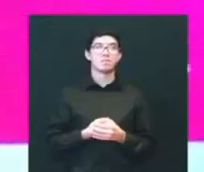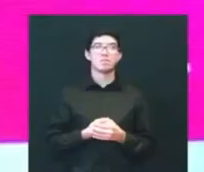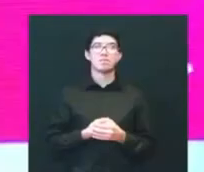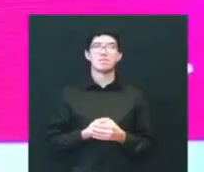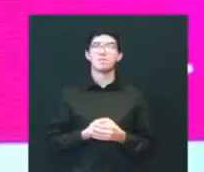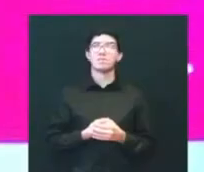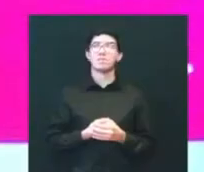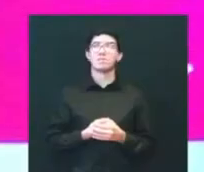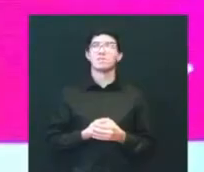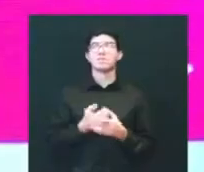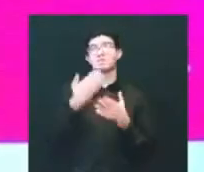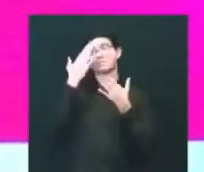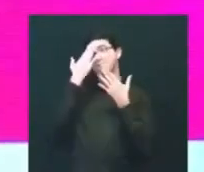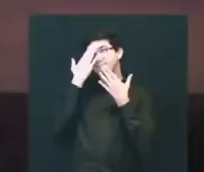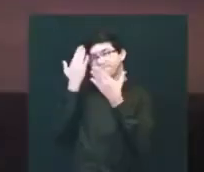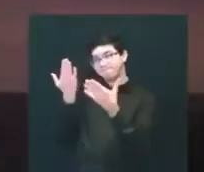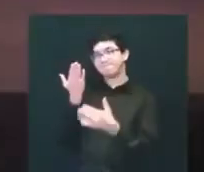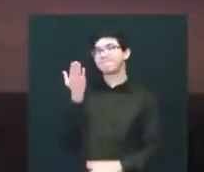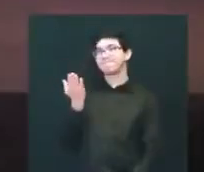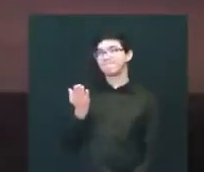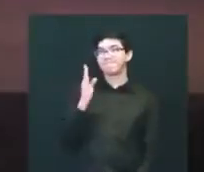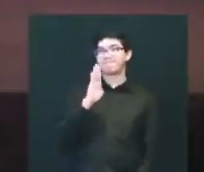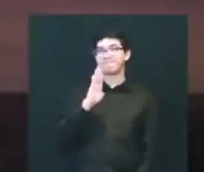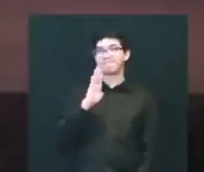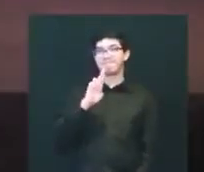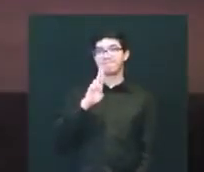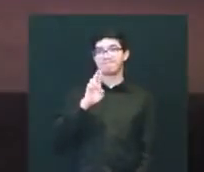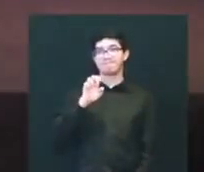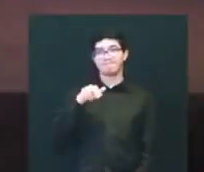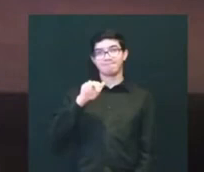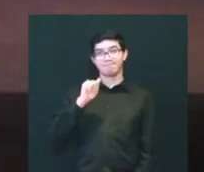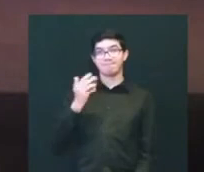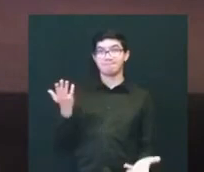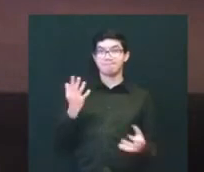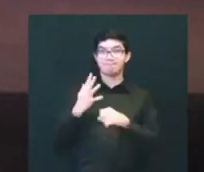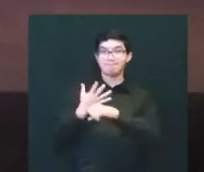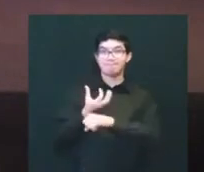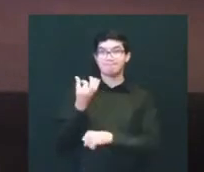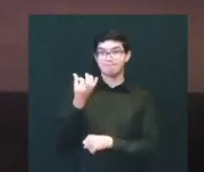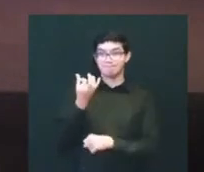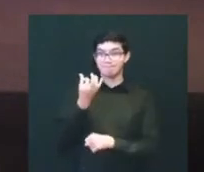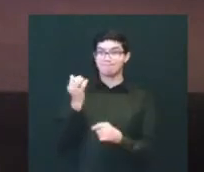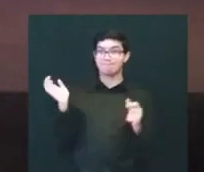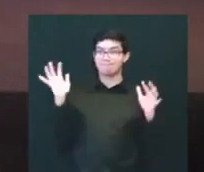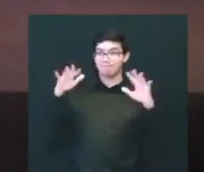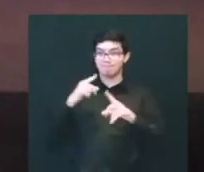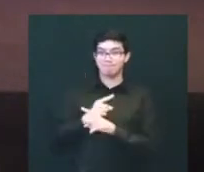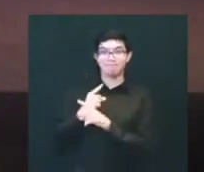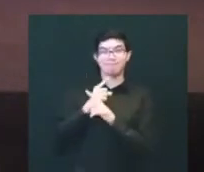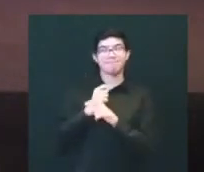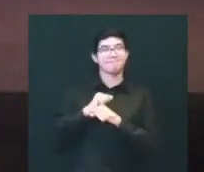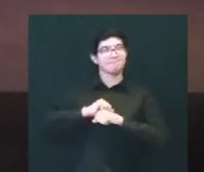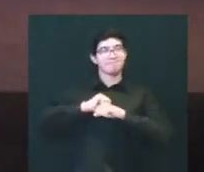Breno, então queremos agradecer, né, sua participação aqui no 6º encontro. Muito obrigado, muito esclarecedora para todos,